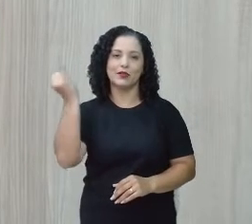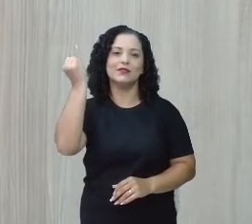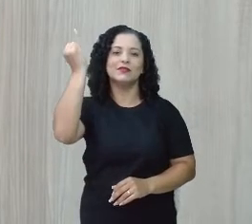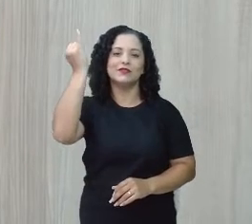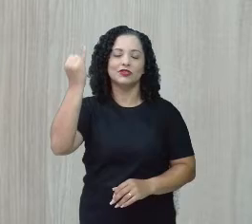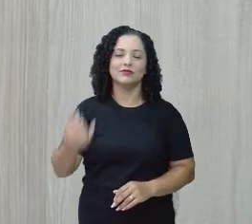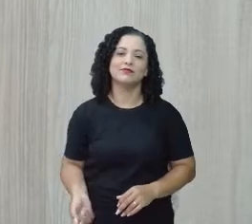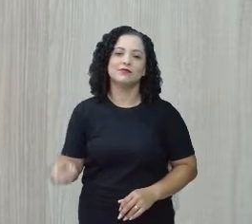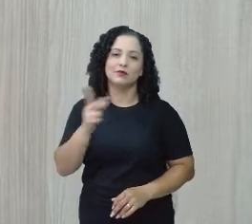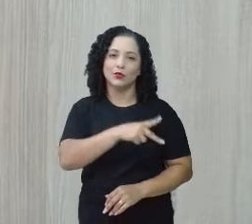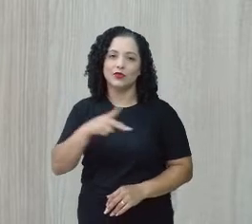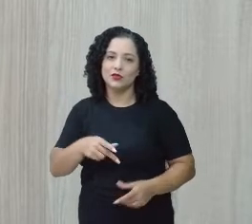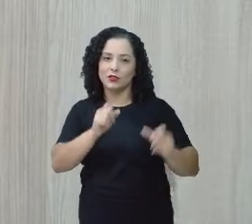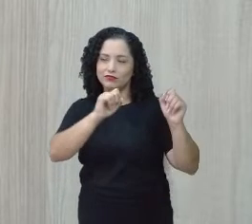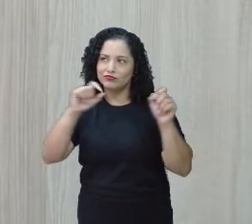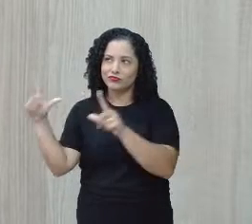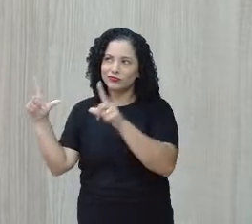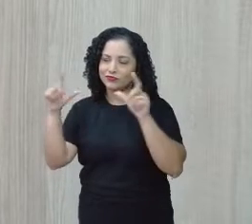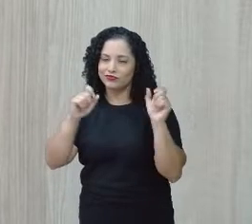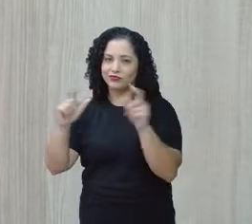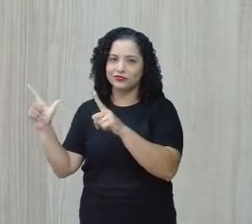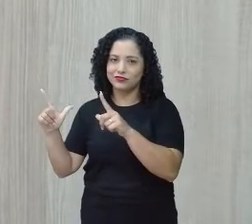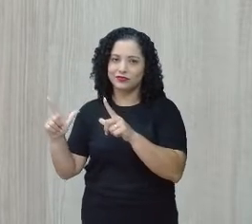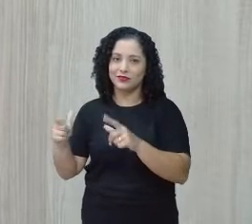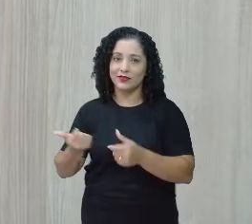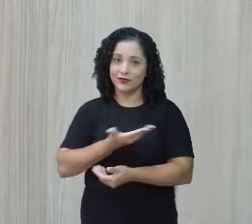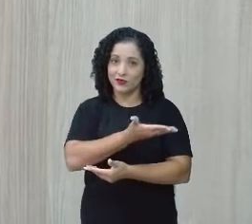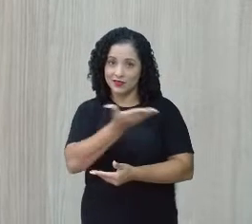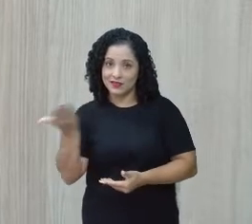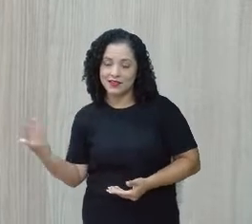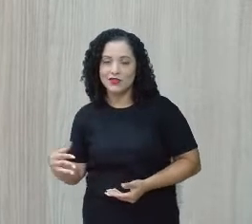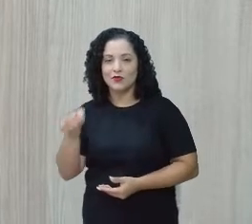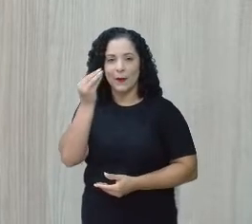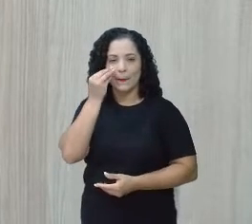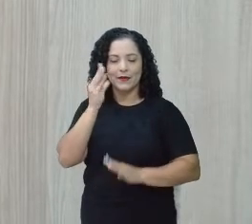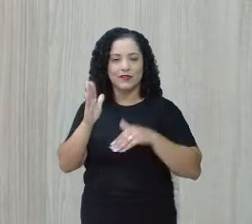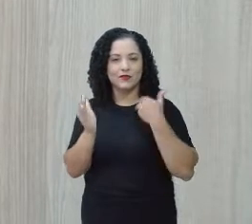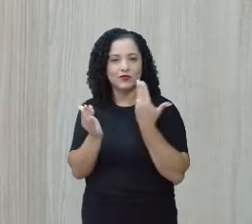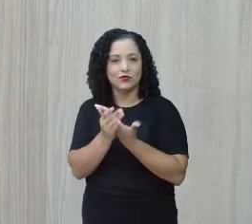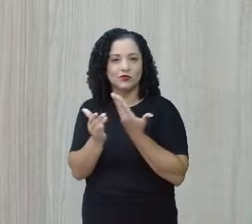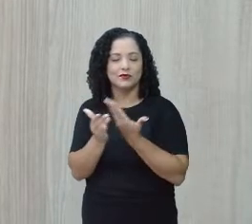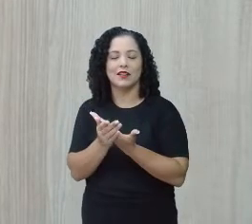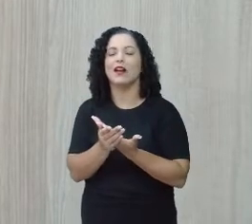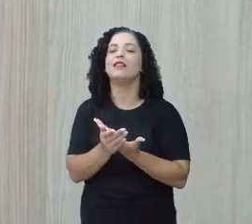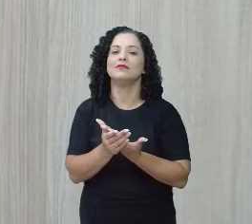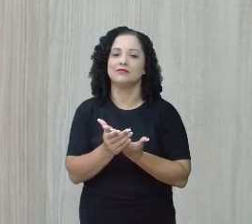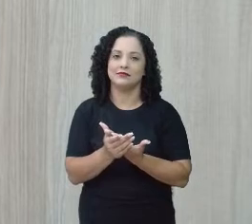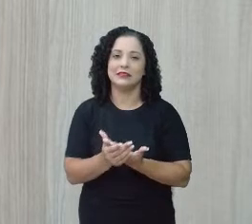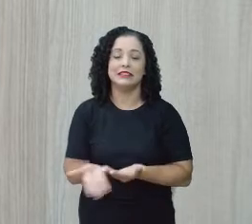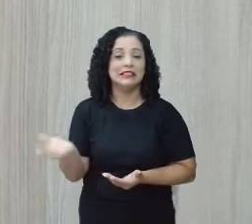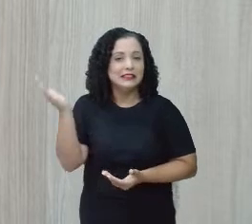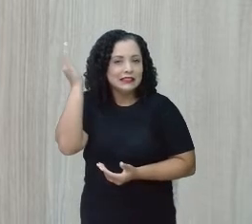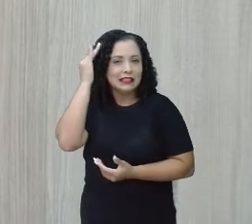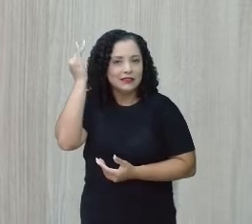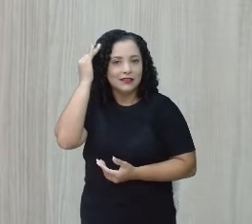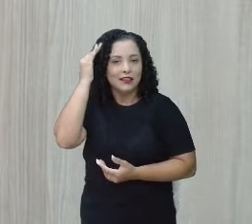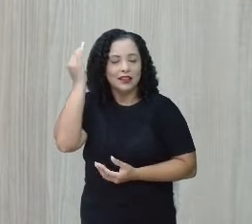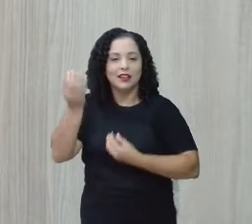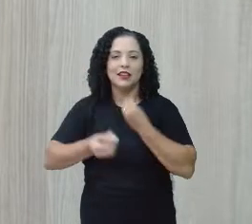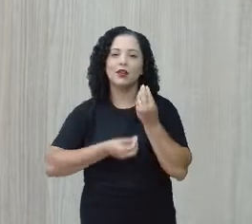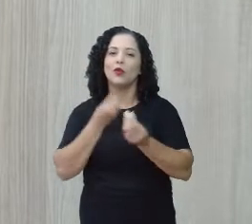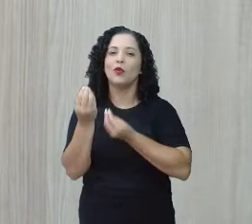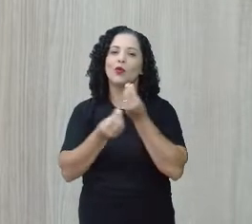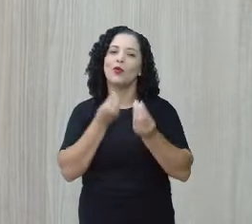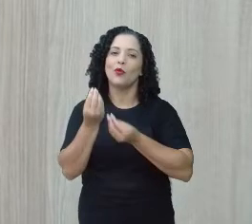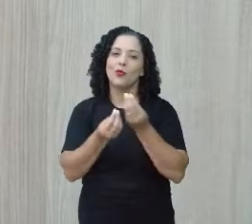professora vai colocar alguns slides que nós vamos ver para vocês observar, escutar e ver o comando que ela